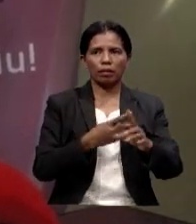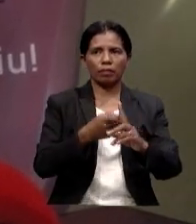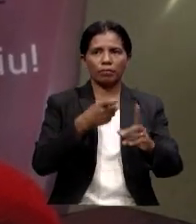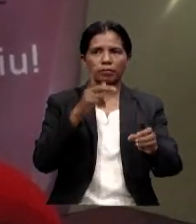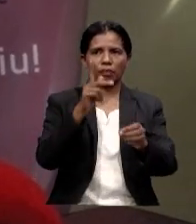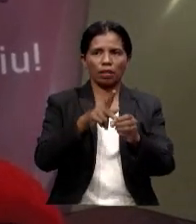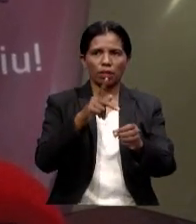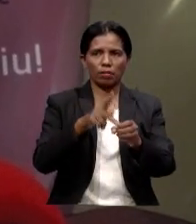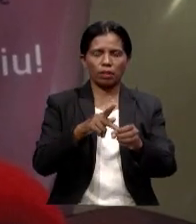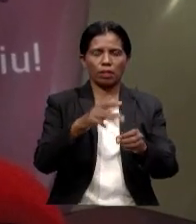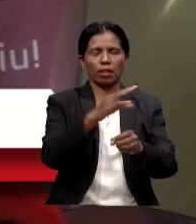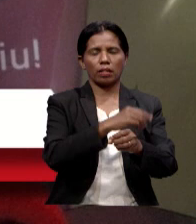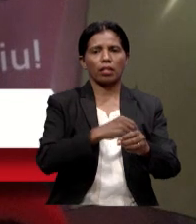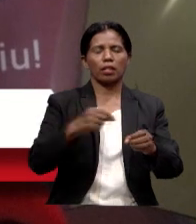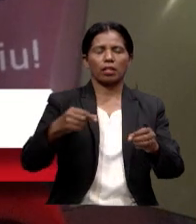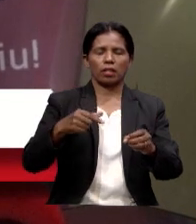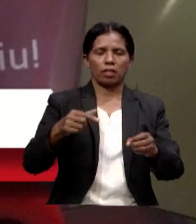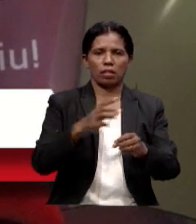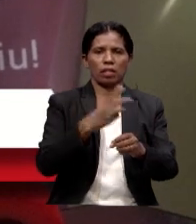vai sair gasoil ou gasolina, porque